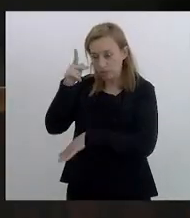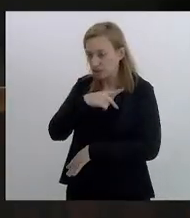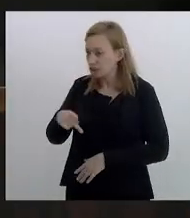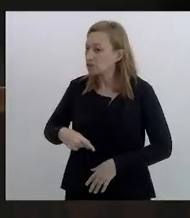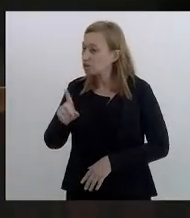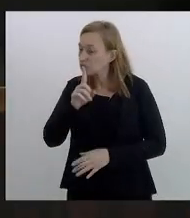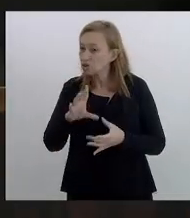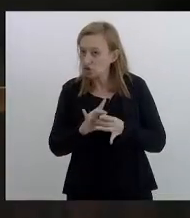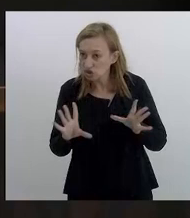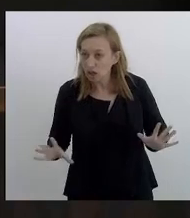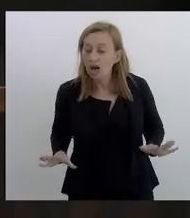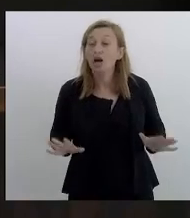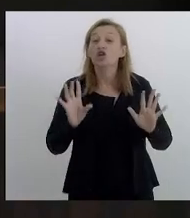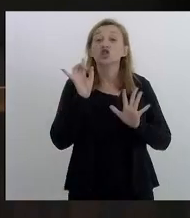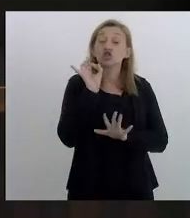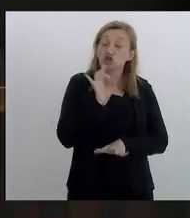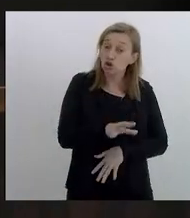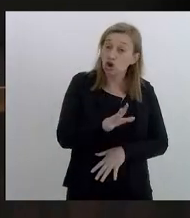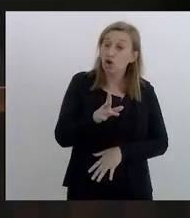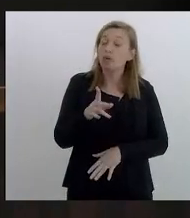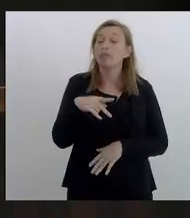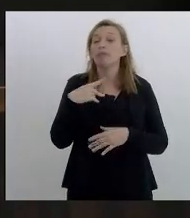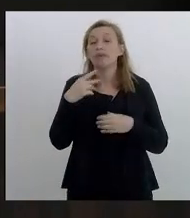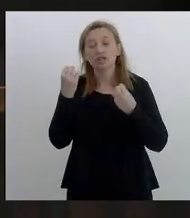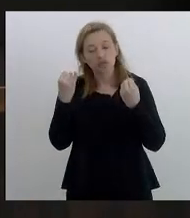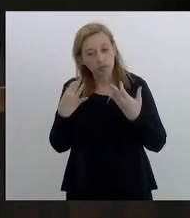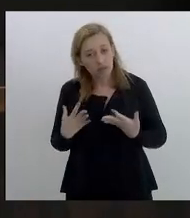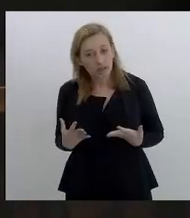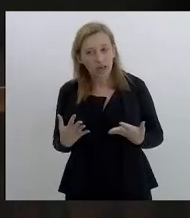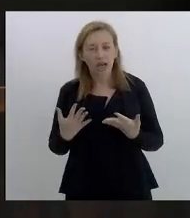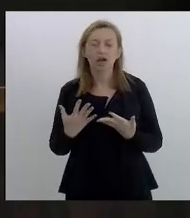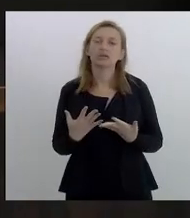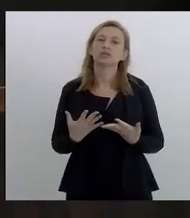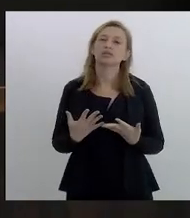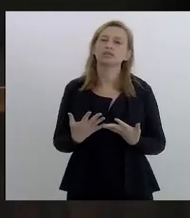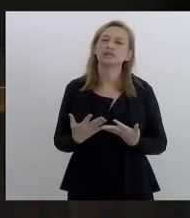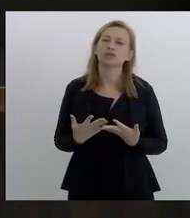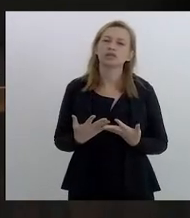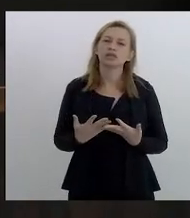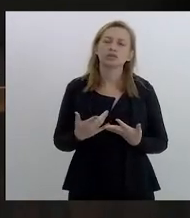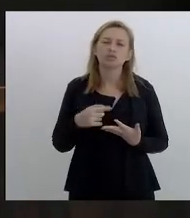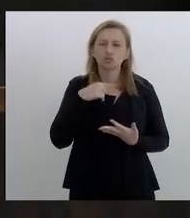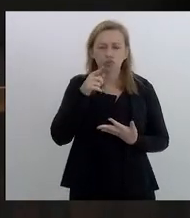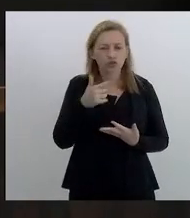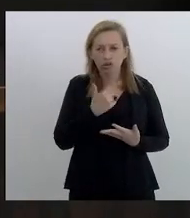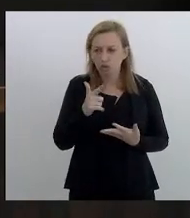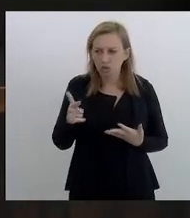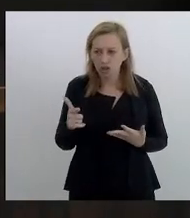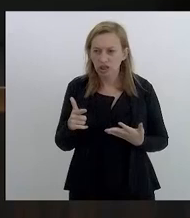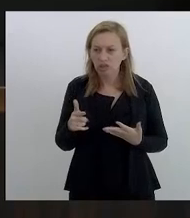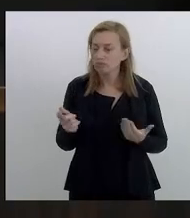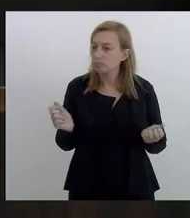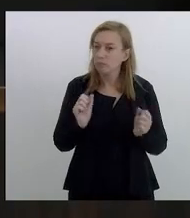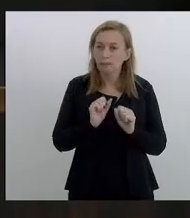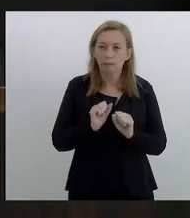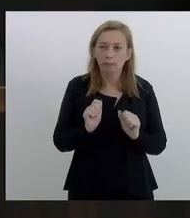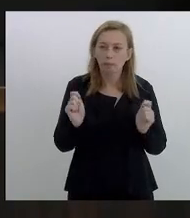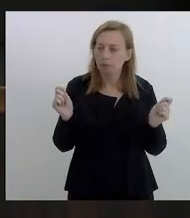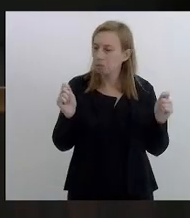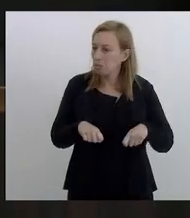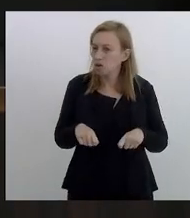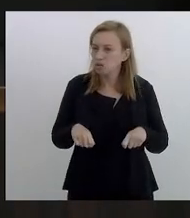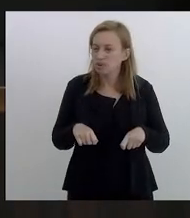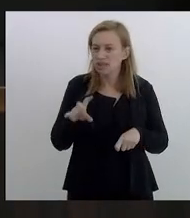Então, por favor, só para esclarecer, para que não restem dúvidas, não há possibilidade de